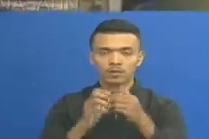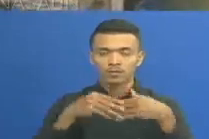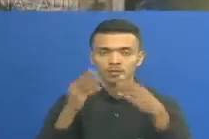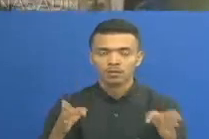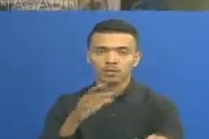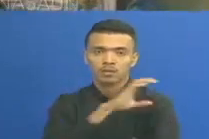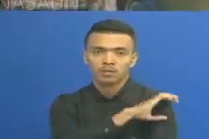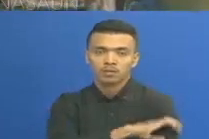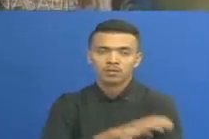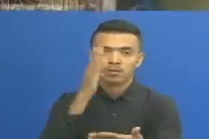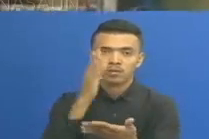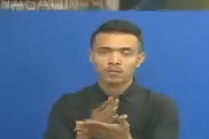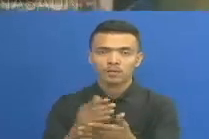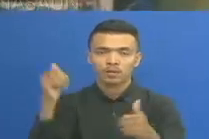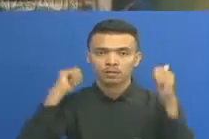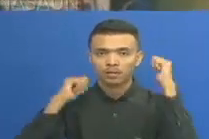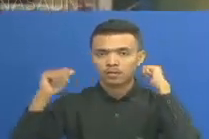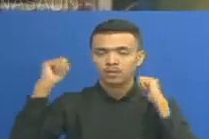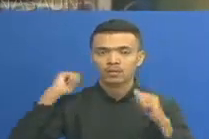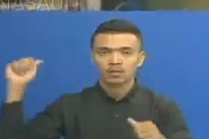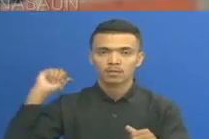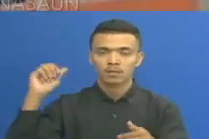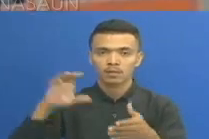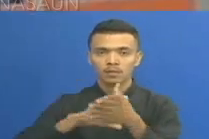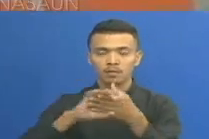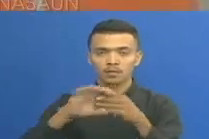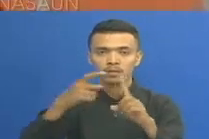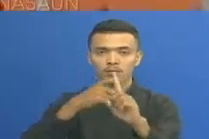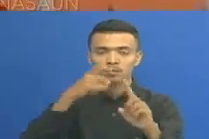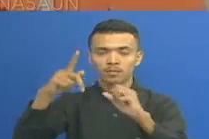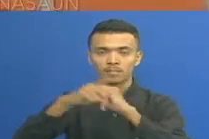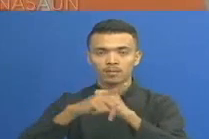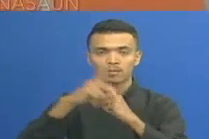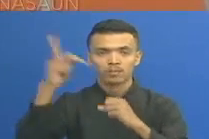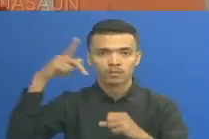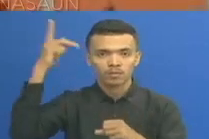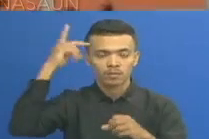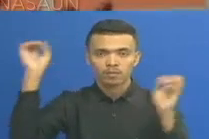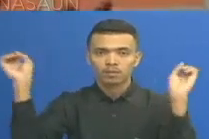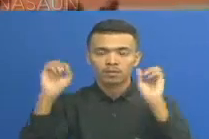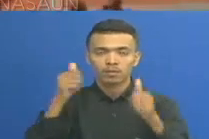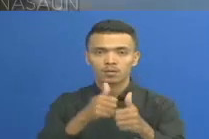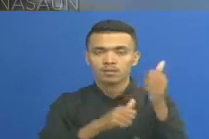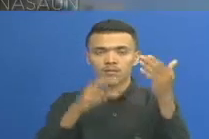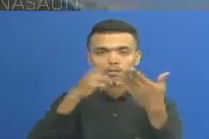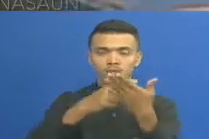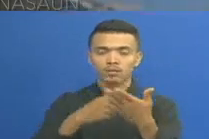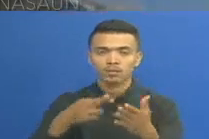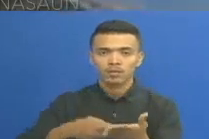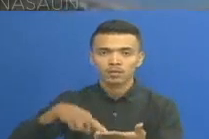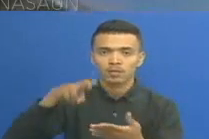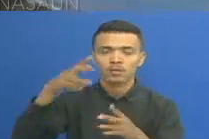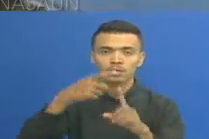segurança atu hapara atividade di campanha eleitoral, husi partidos políticos nebe la cumpri horário, nebe aprovado